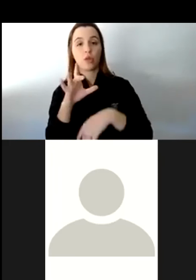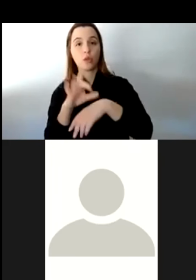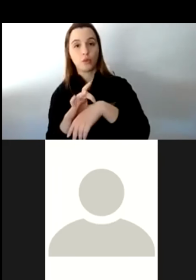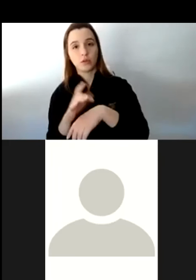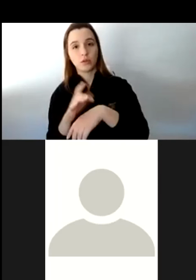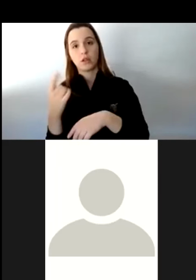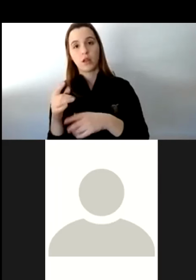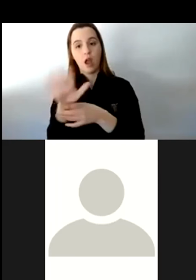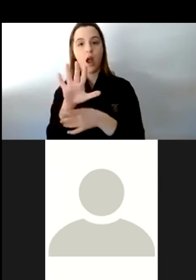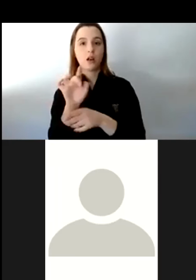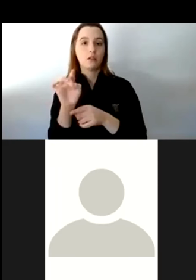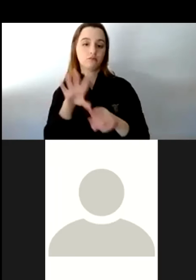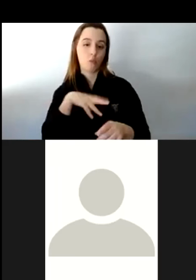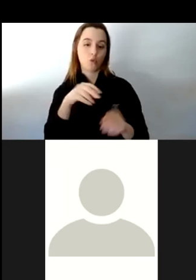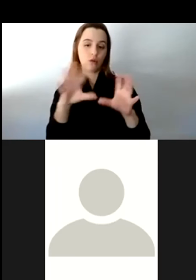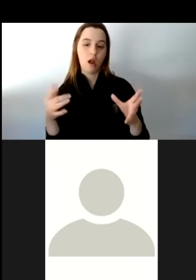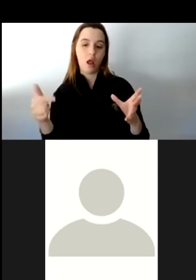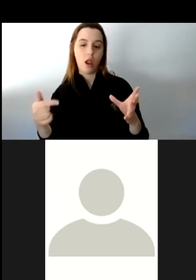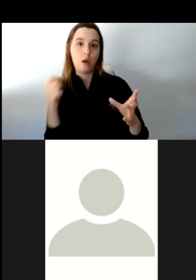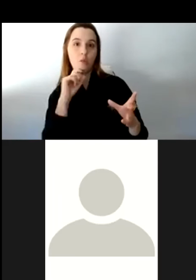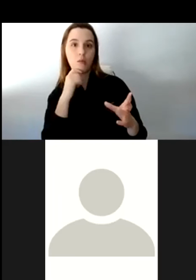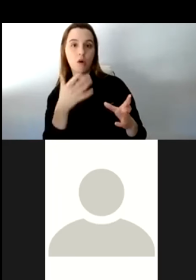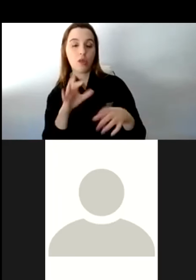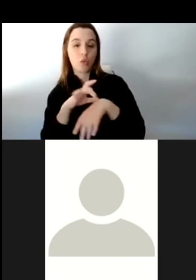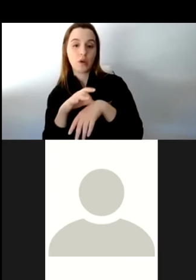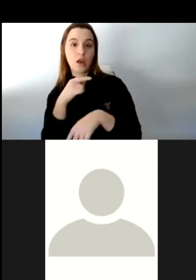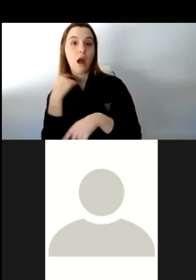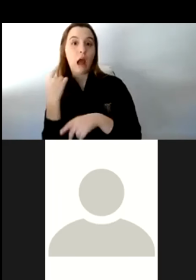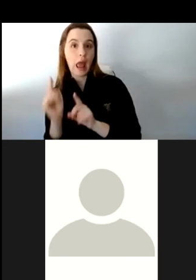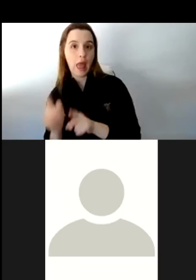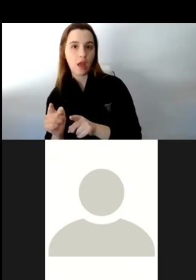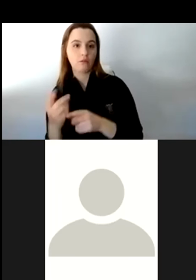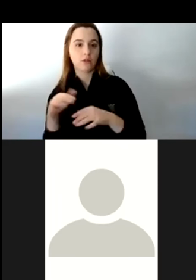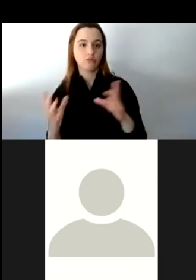existir doenças que num determinado local do globo são raras e noutros locais não.